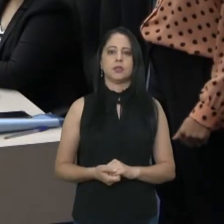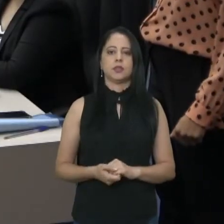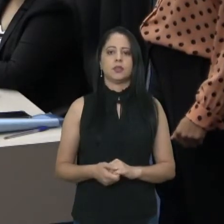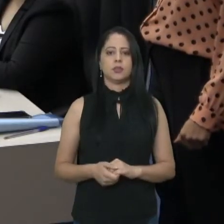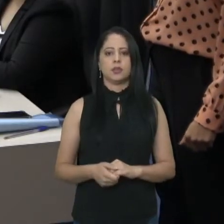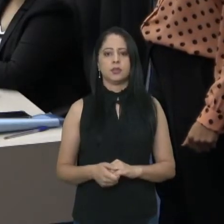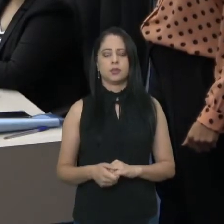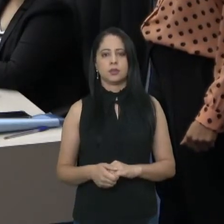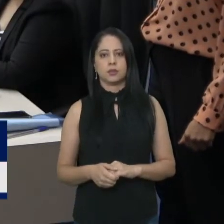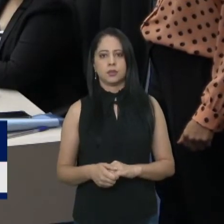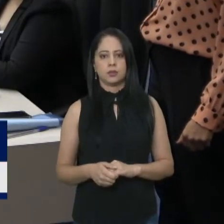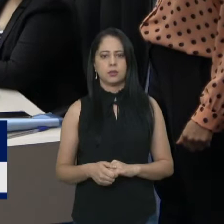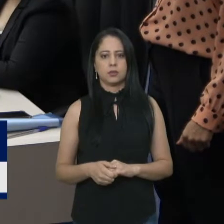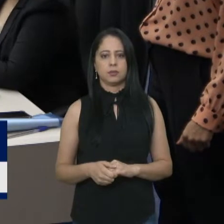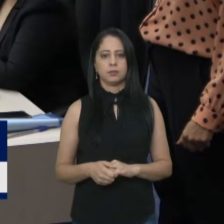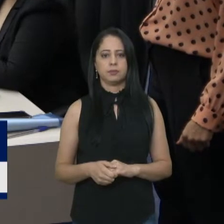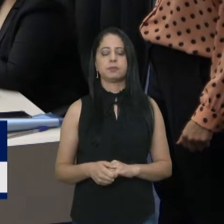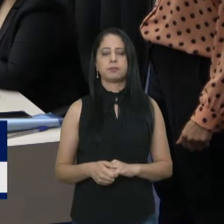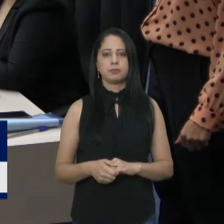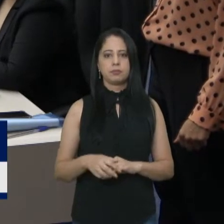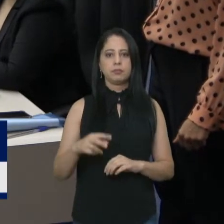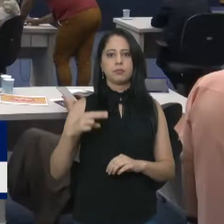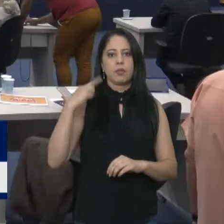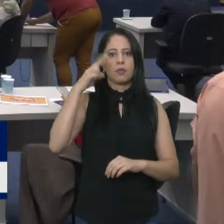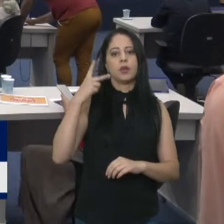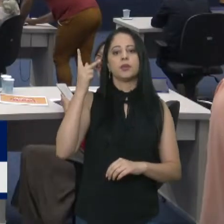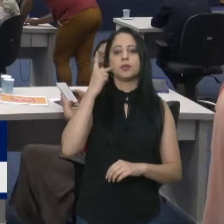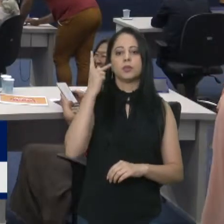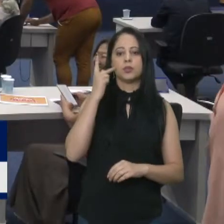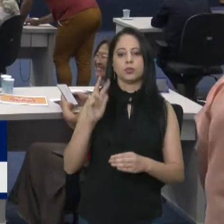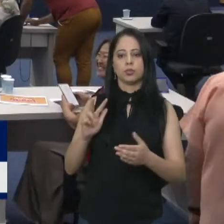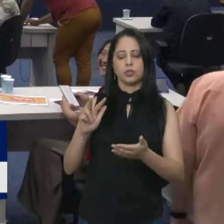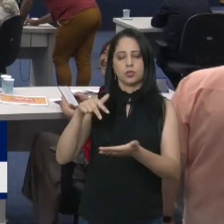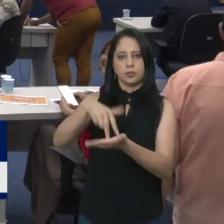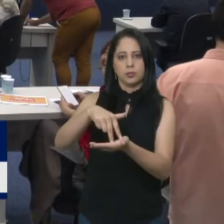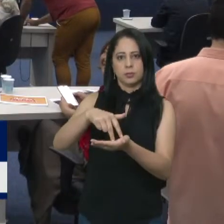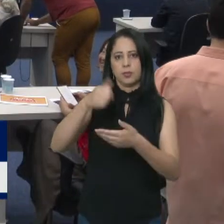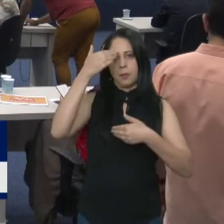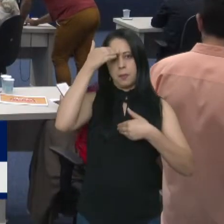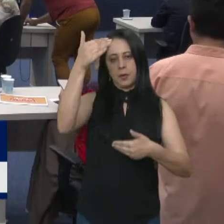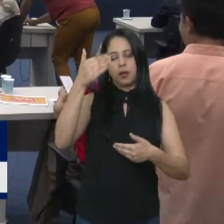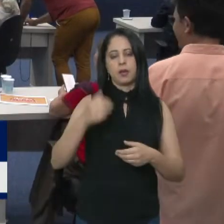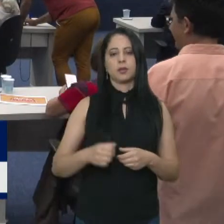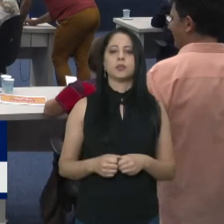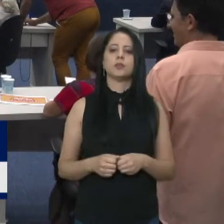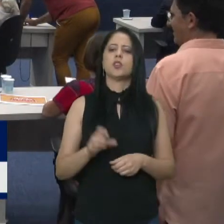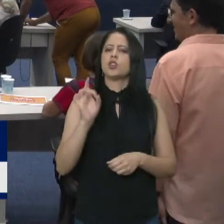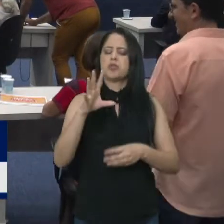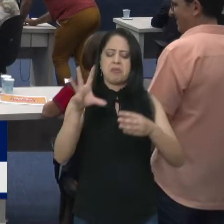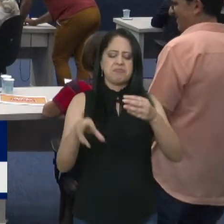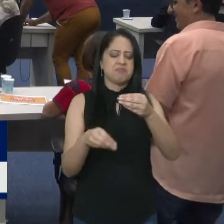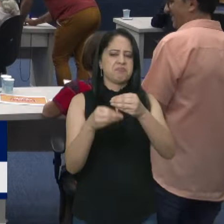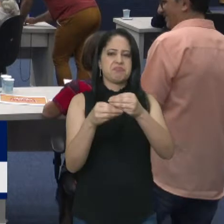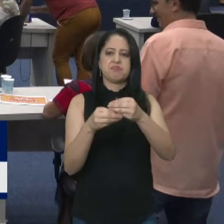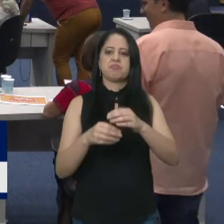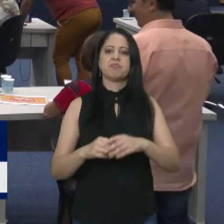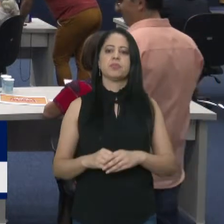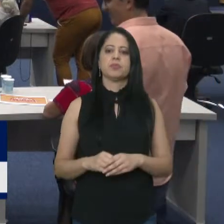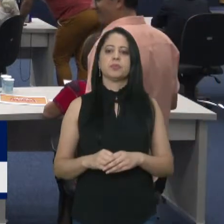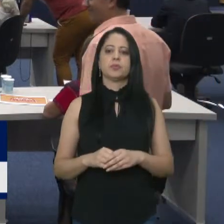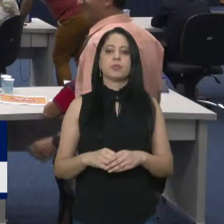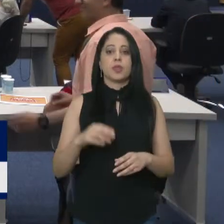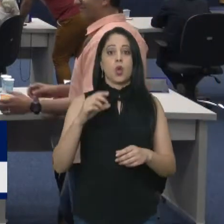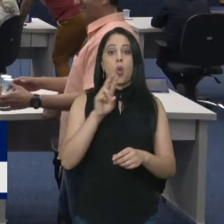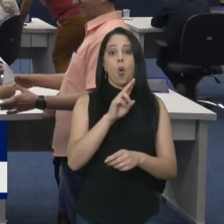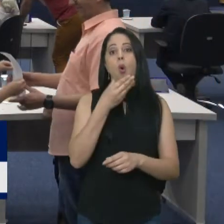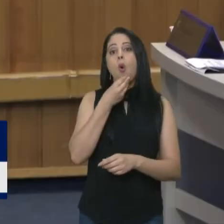Com a palavra, o vereador Dr. Rafael Pascutti. Muito obrigado, senhor presidente Robertinho da Padaria. Só fazer um registro, o seu Ciro